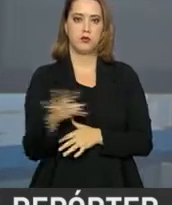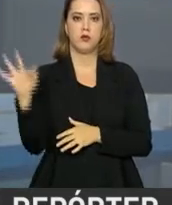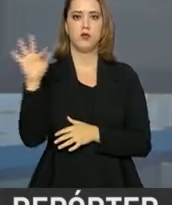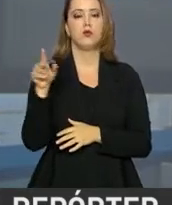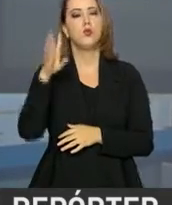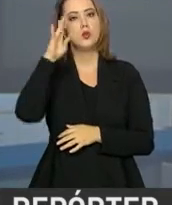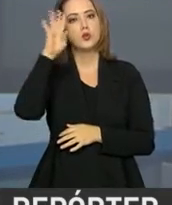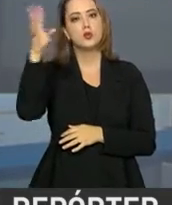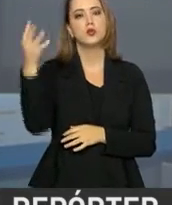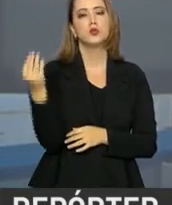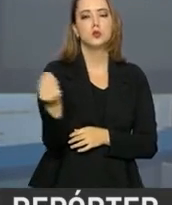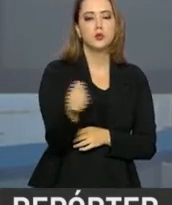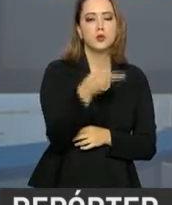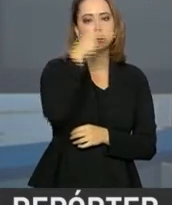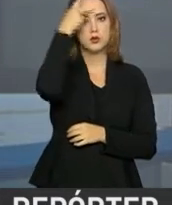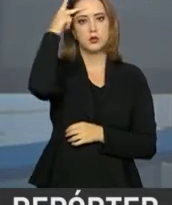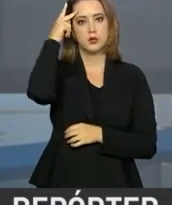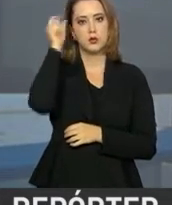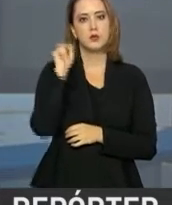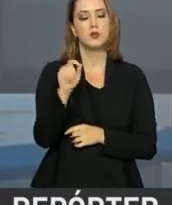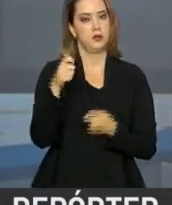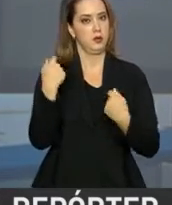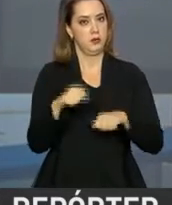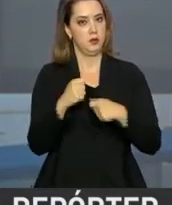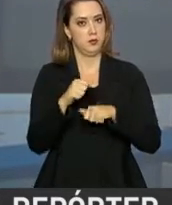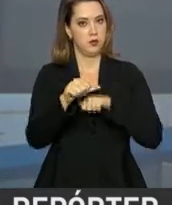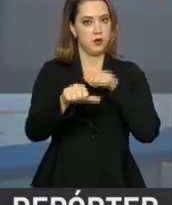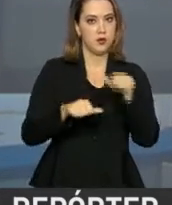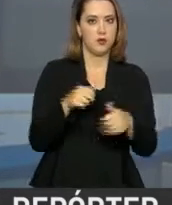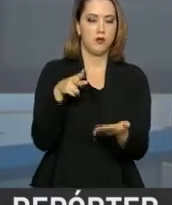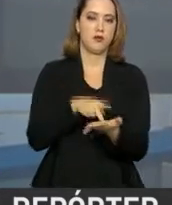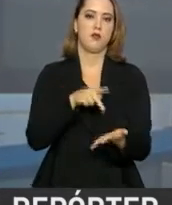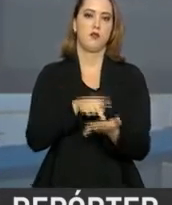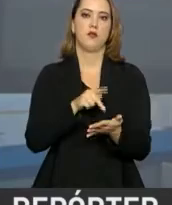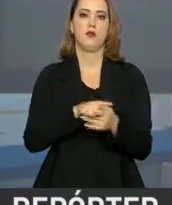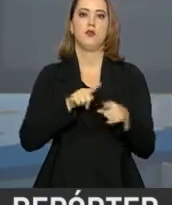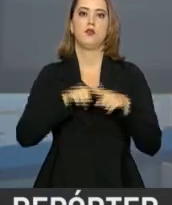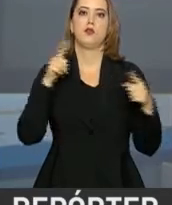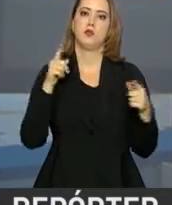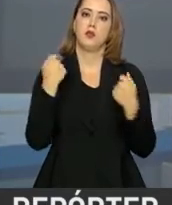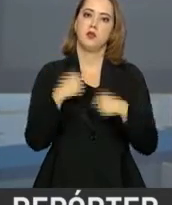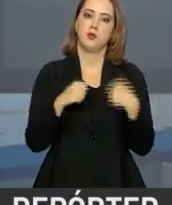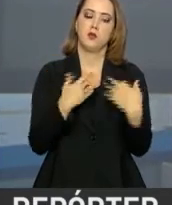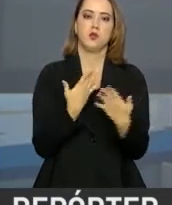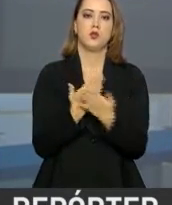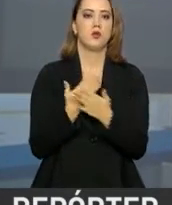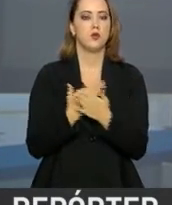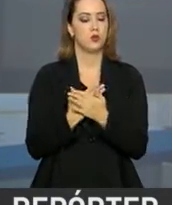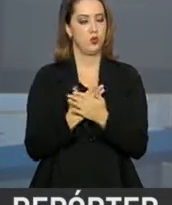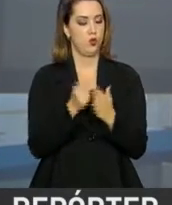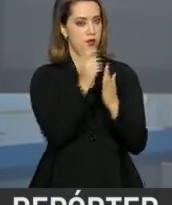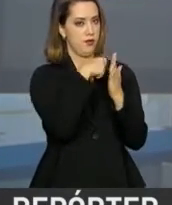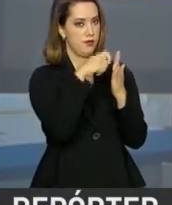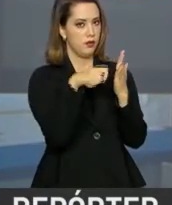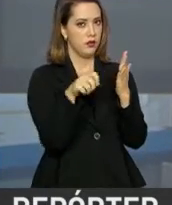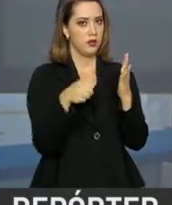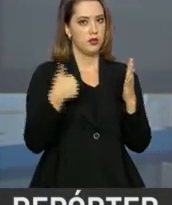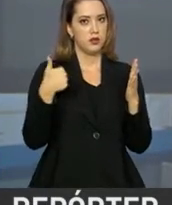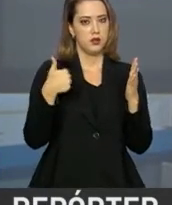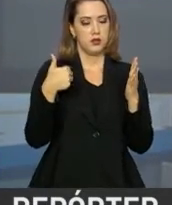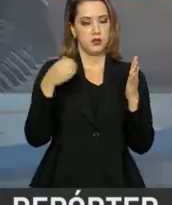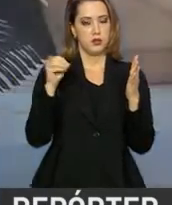sonho para muita gente e que para se tornar realidade precisa de dedicação só redação vale mil